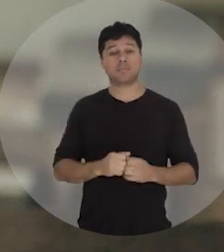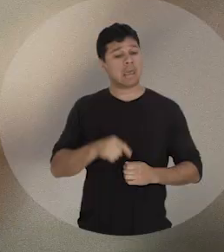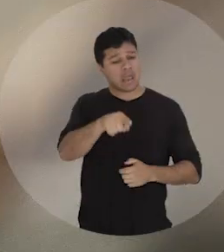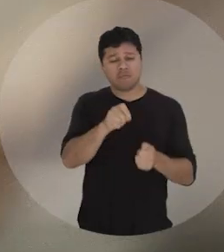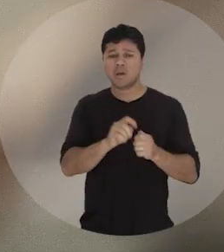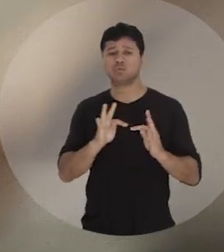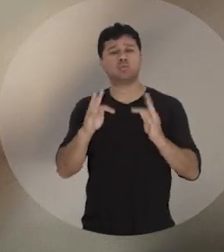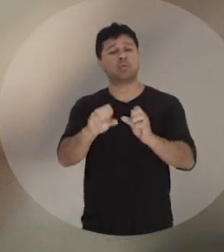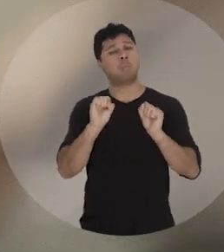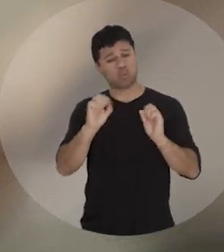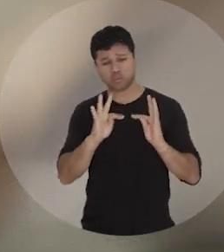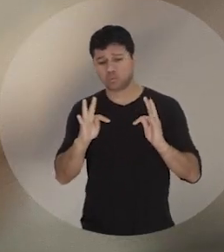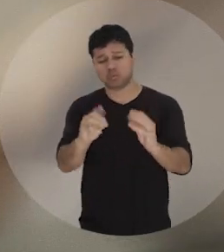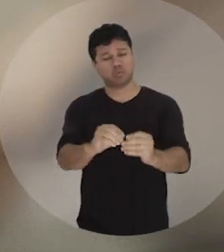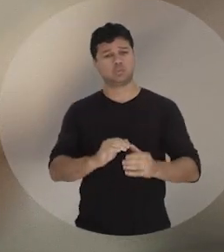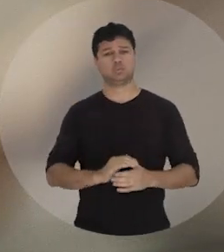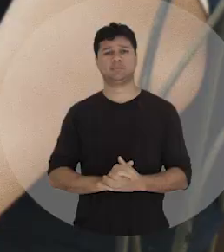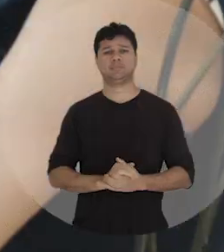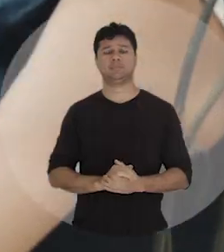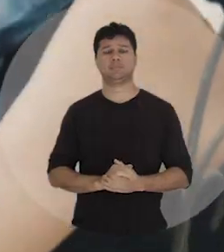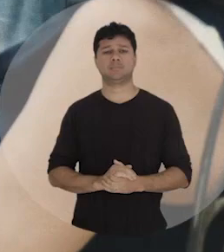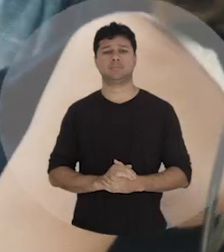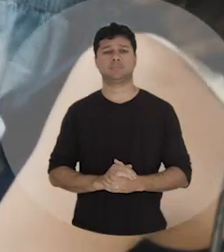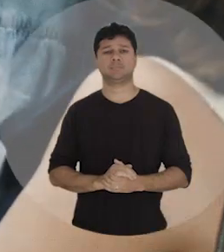normal. Ele é uma criança que faz tudo, que pode tudo.